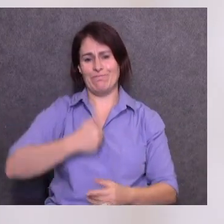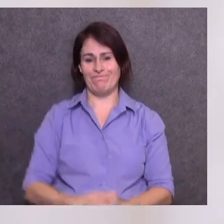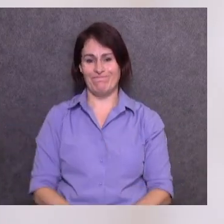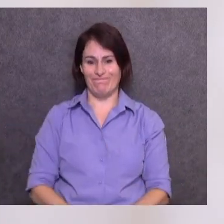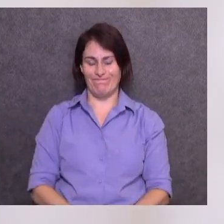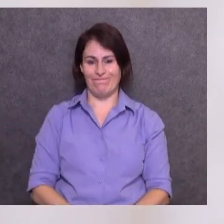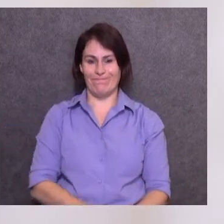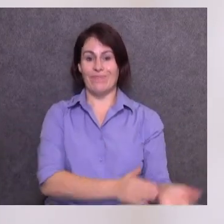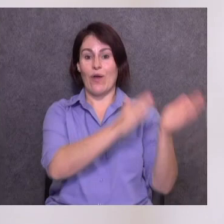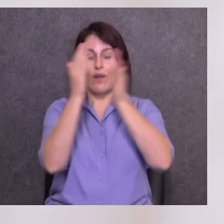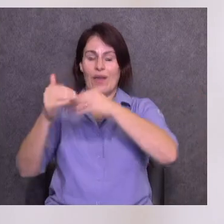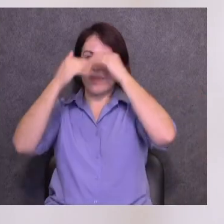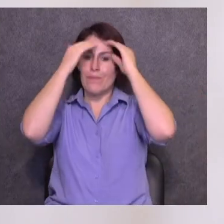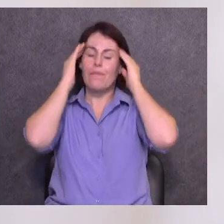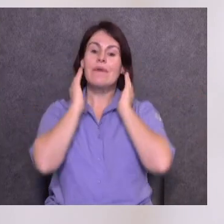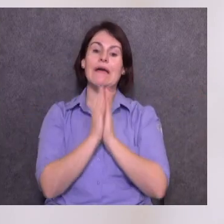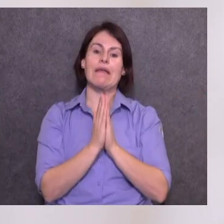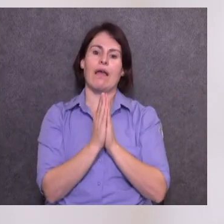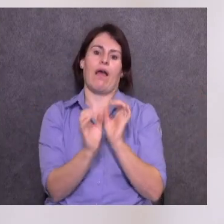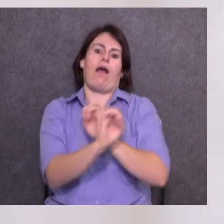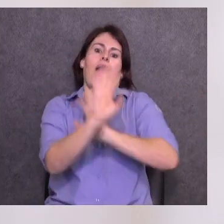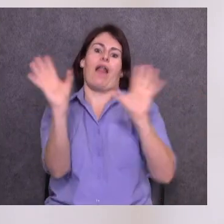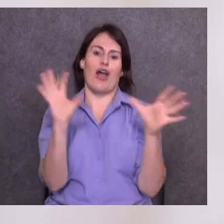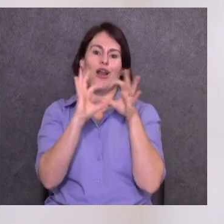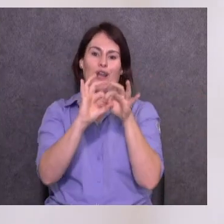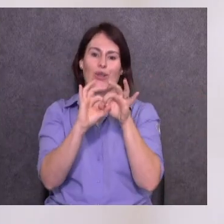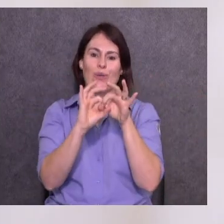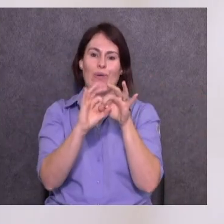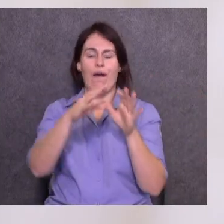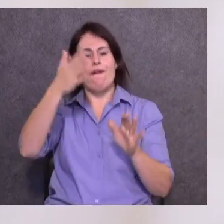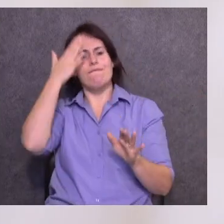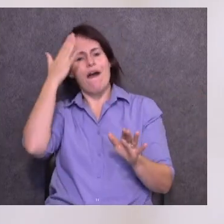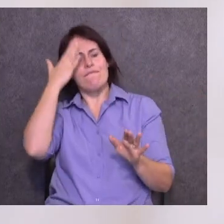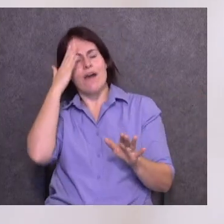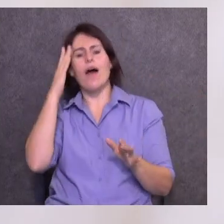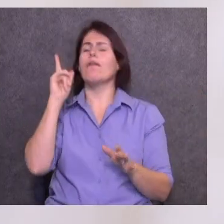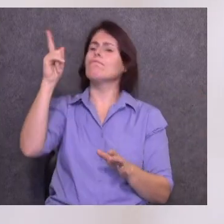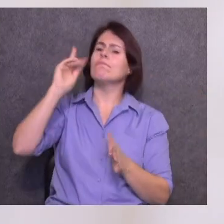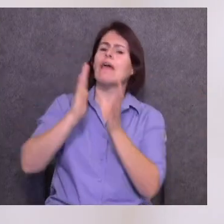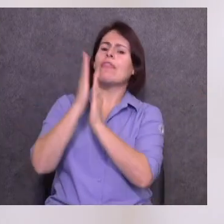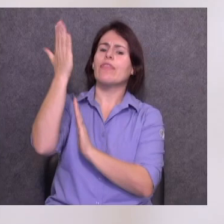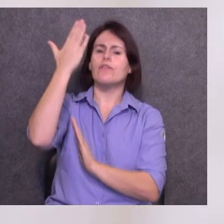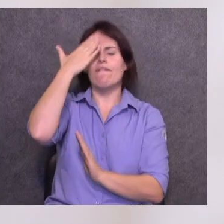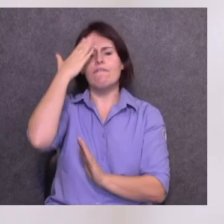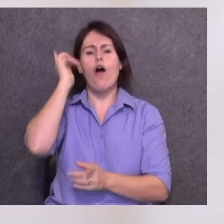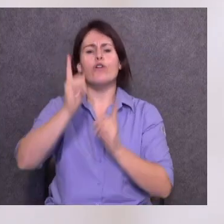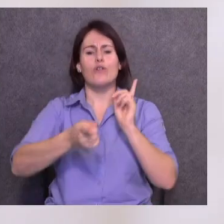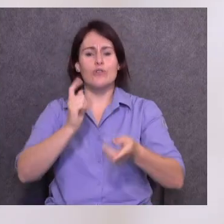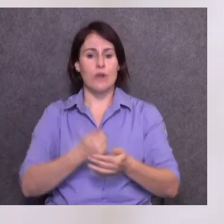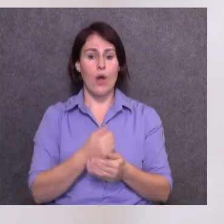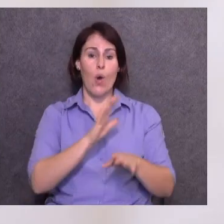Maria está connaturalmente ligada a este projeto de Deus, não apenas porque é invocada